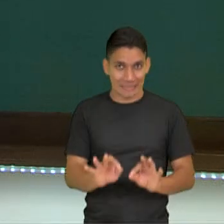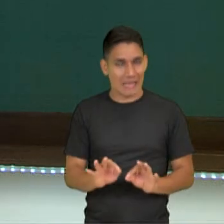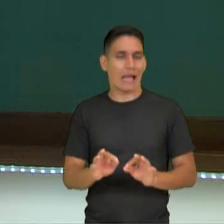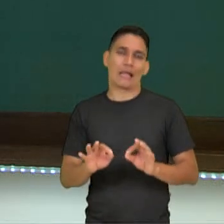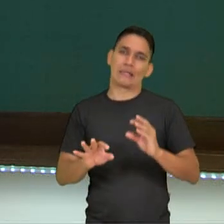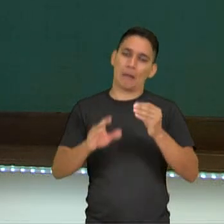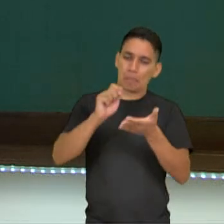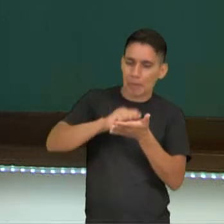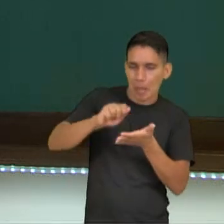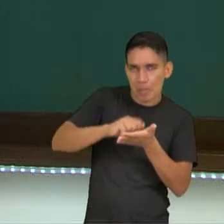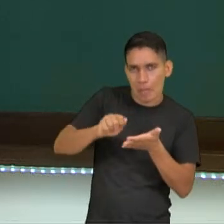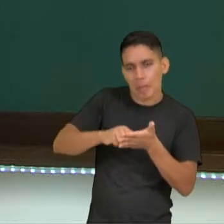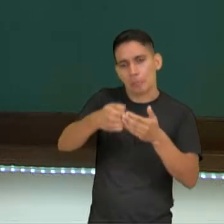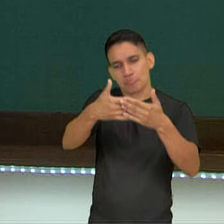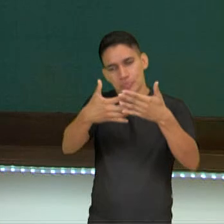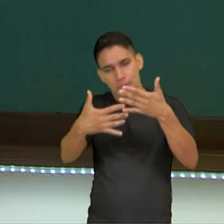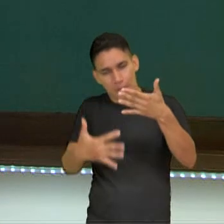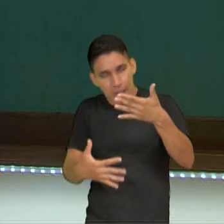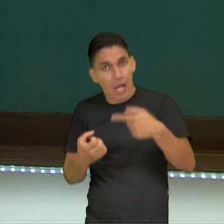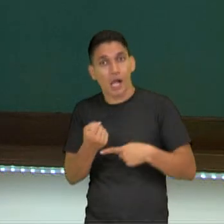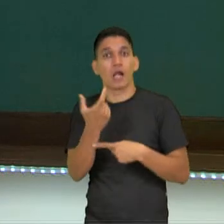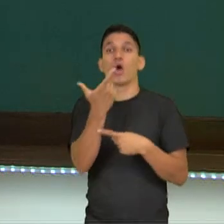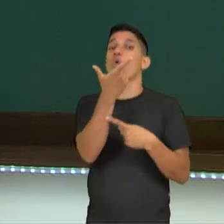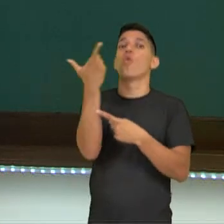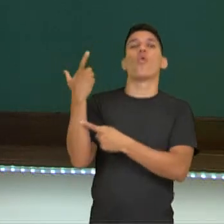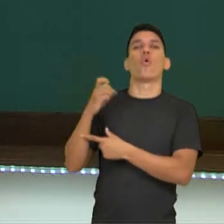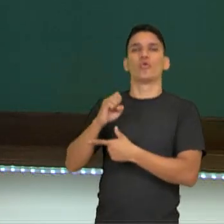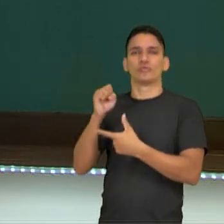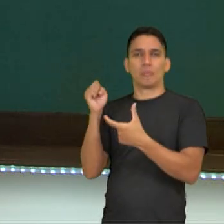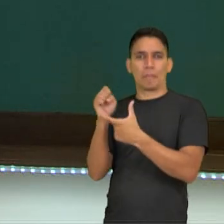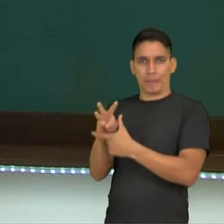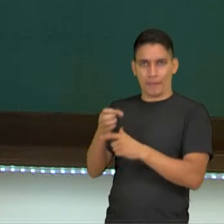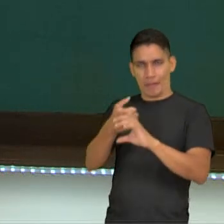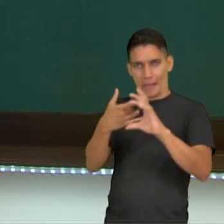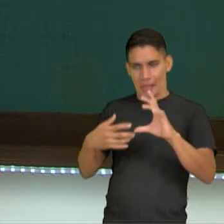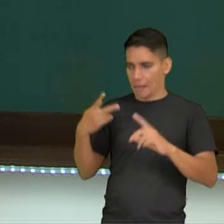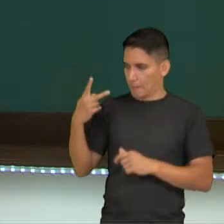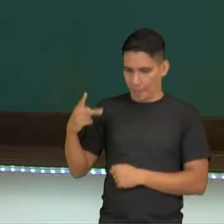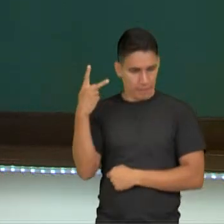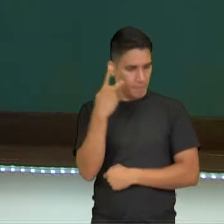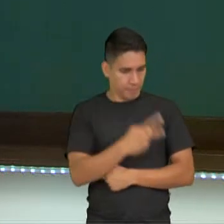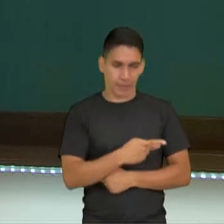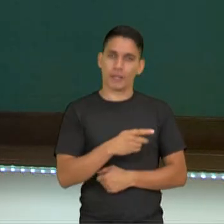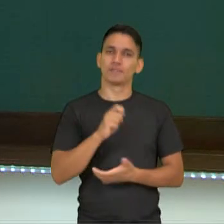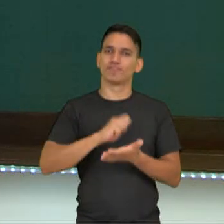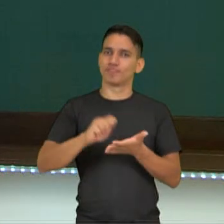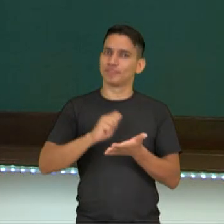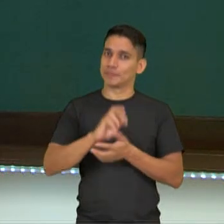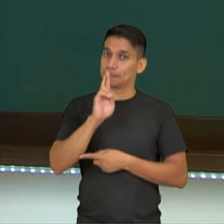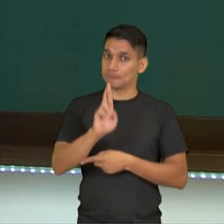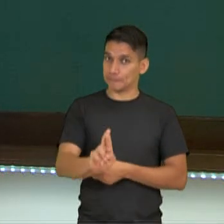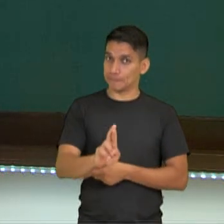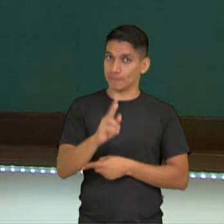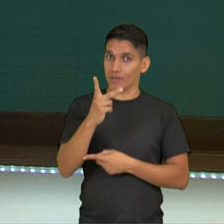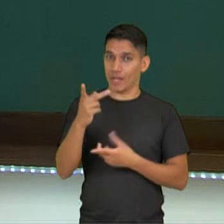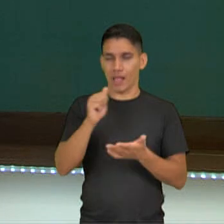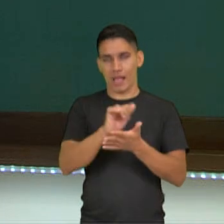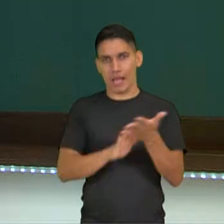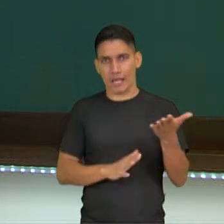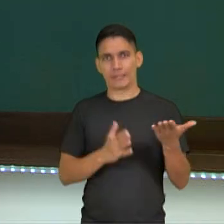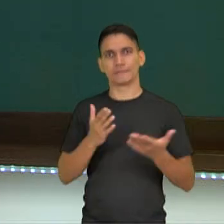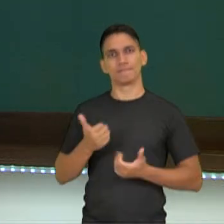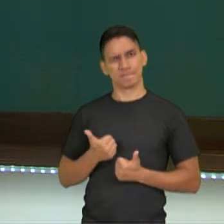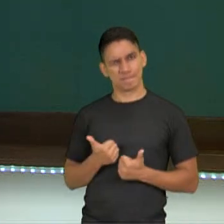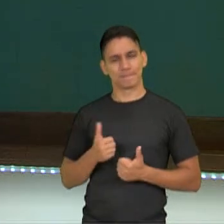ao elencar, de repente, outros aspectos dos personagens e anotar como resposta para essa questão